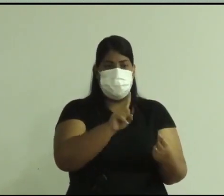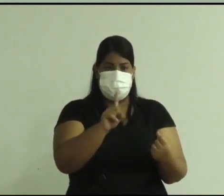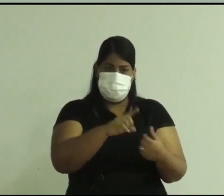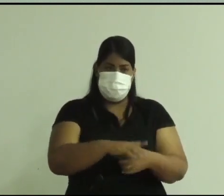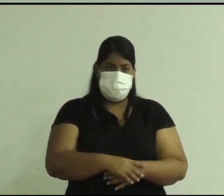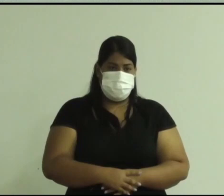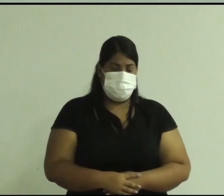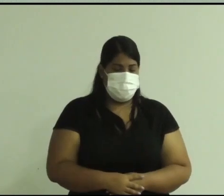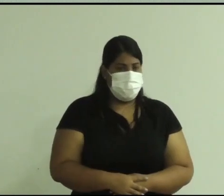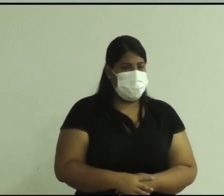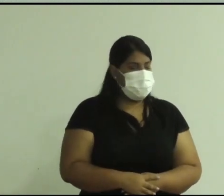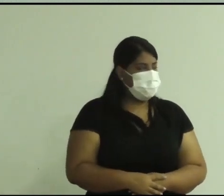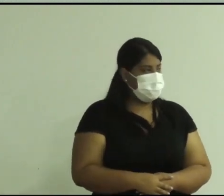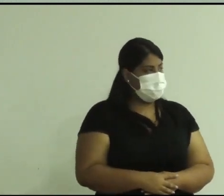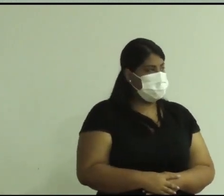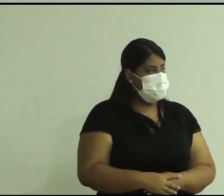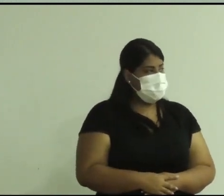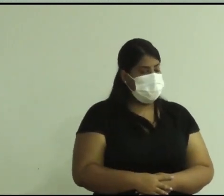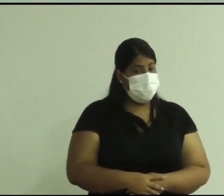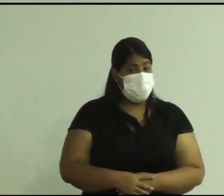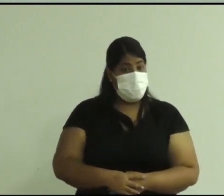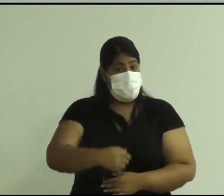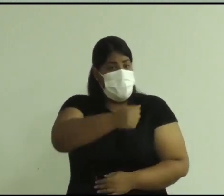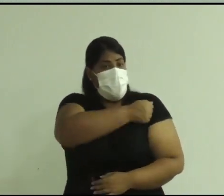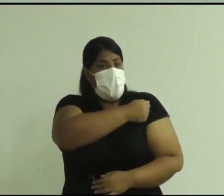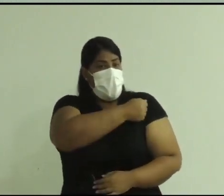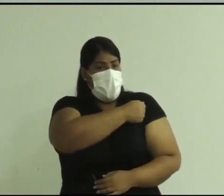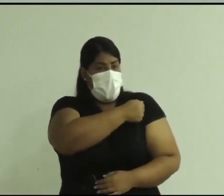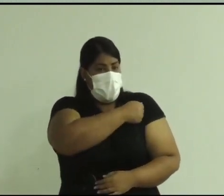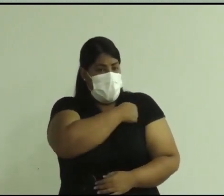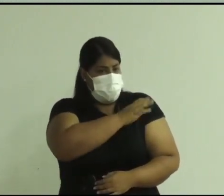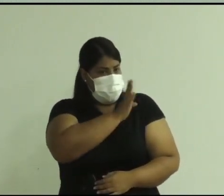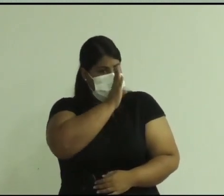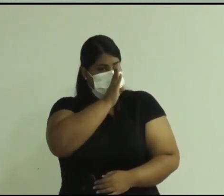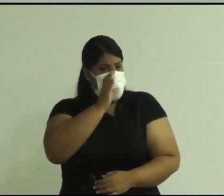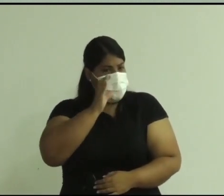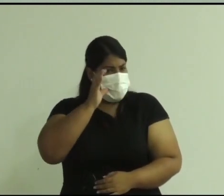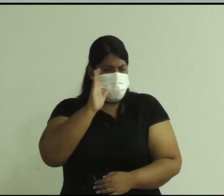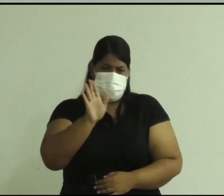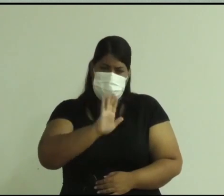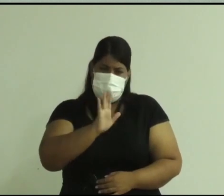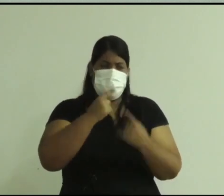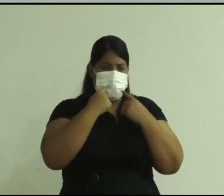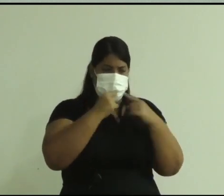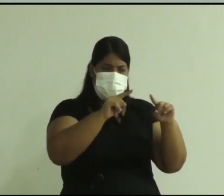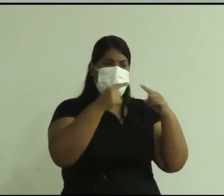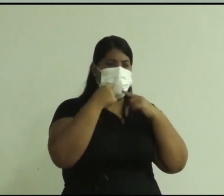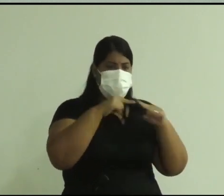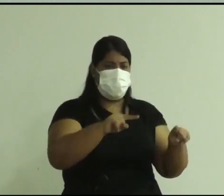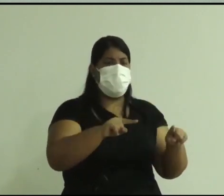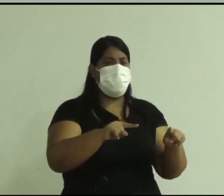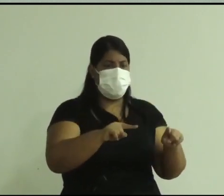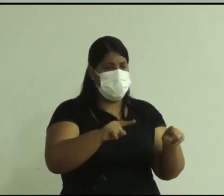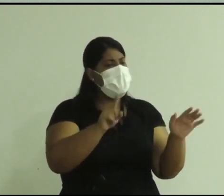indígena. E o estudante não se omite. Não se omite.